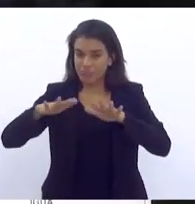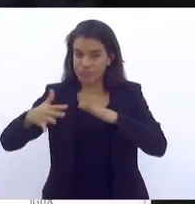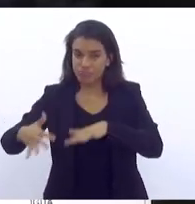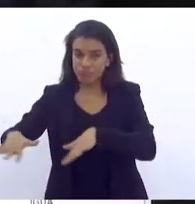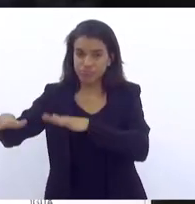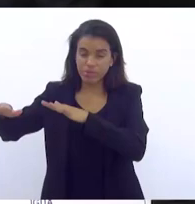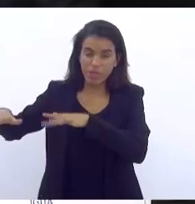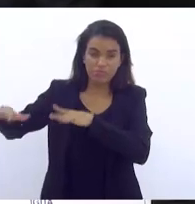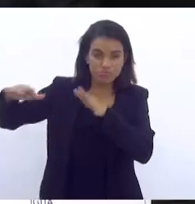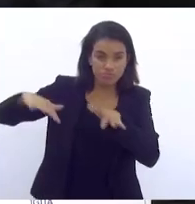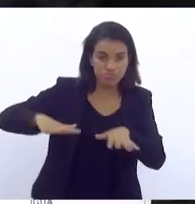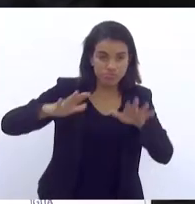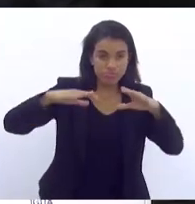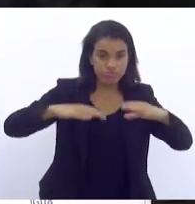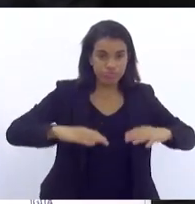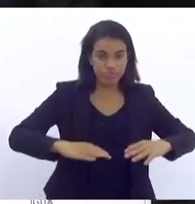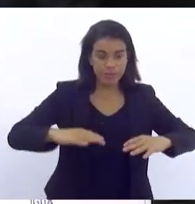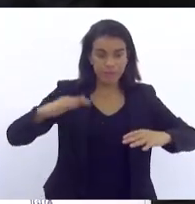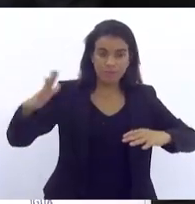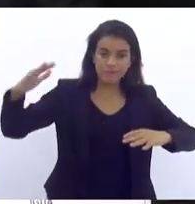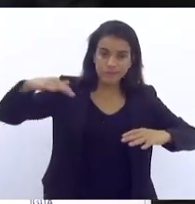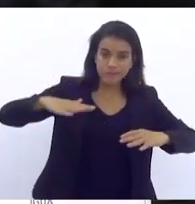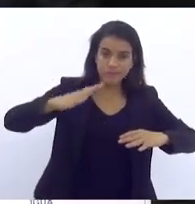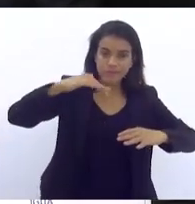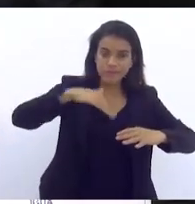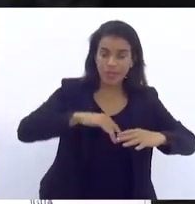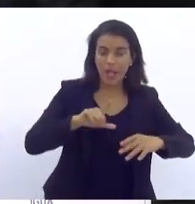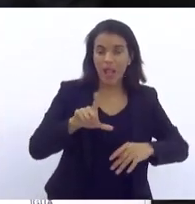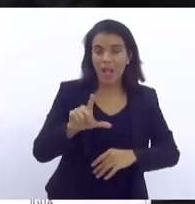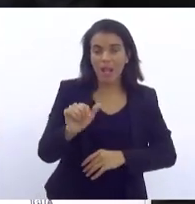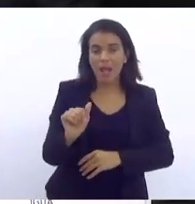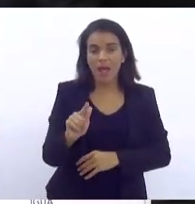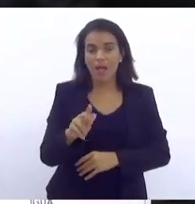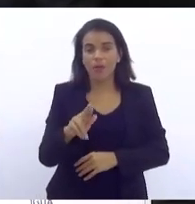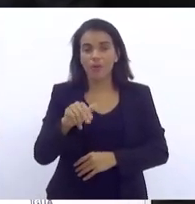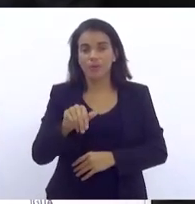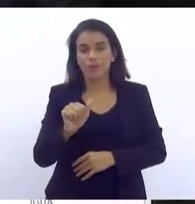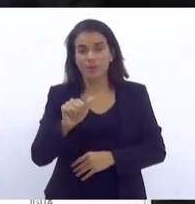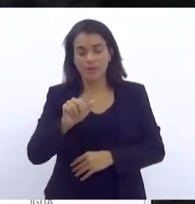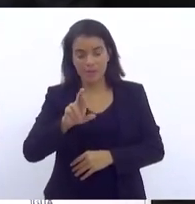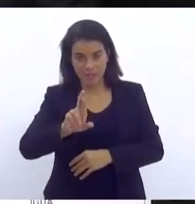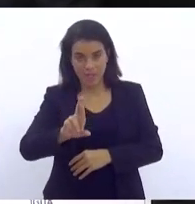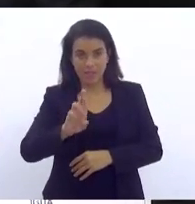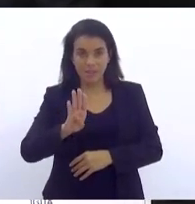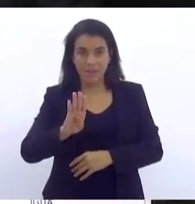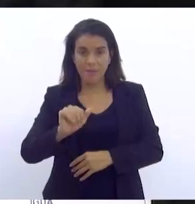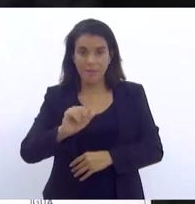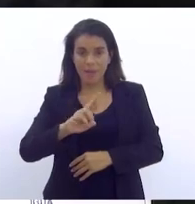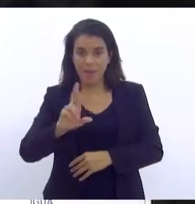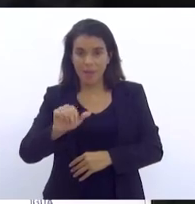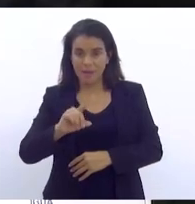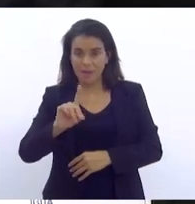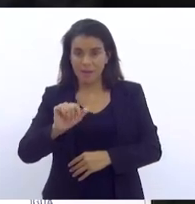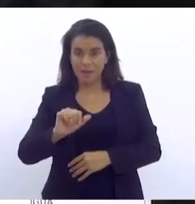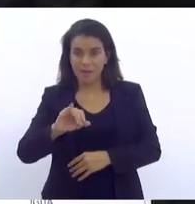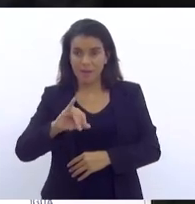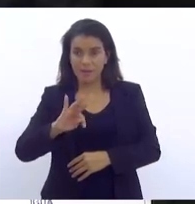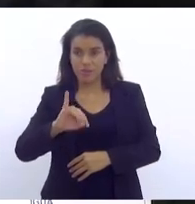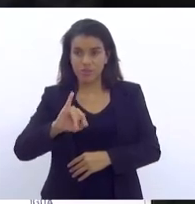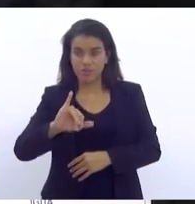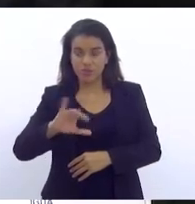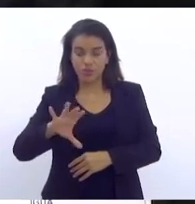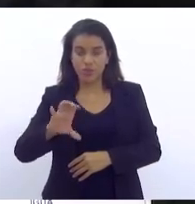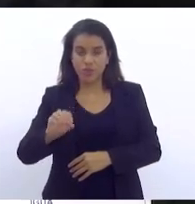jacaré Paguá 305 milhões para expansão de rede de água e esgoto em áreas irregulares não urbanizadas